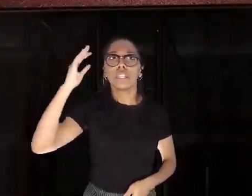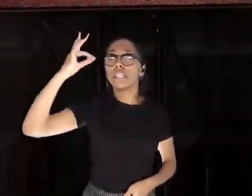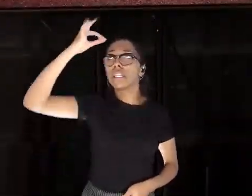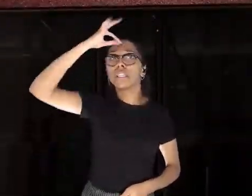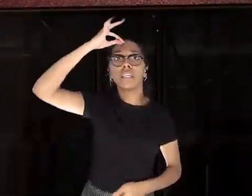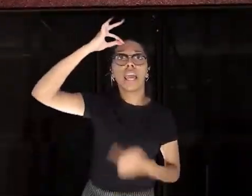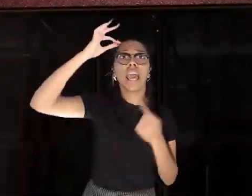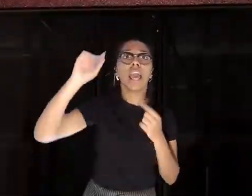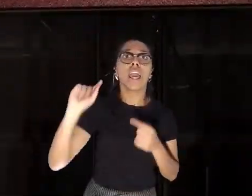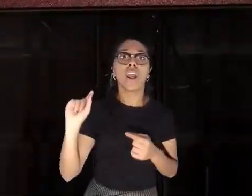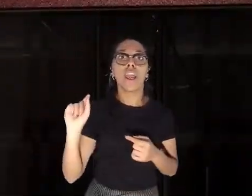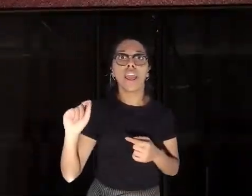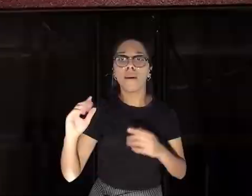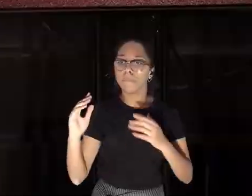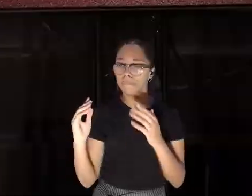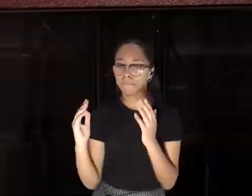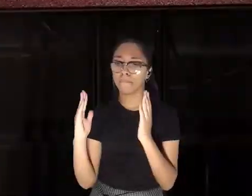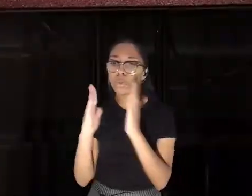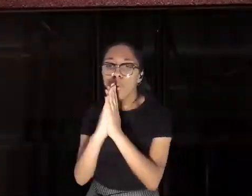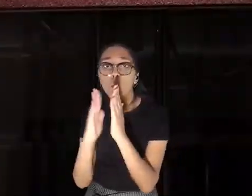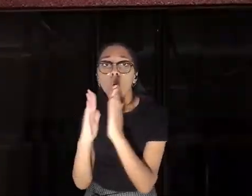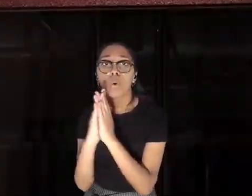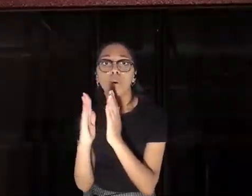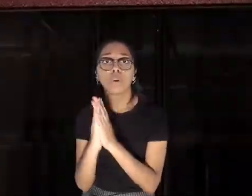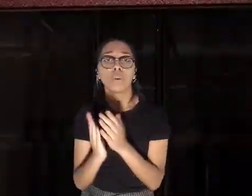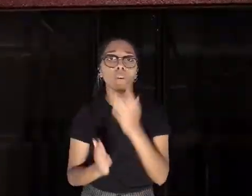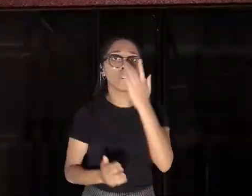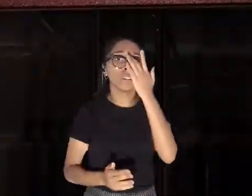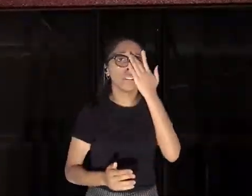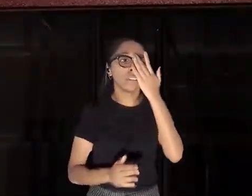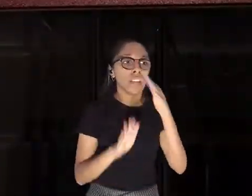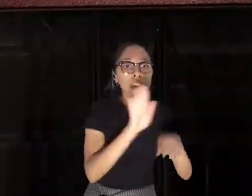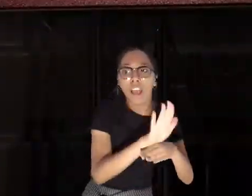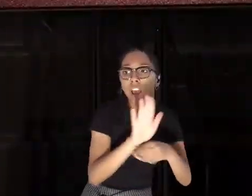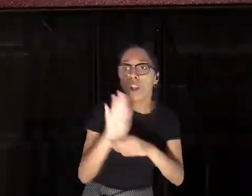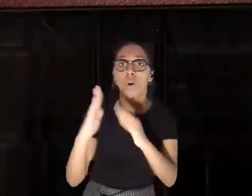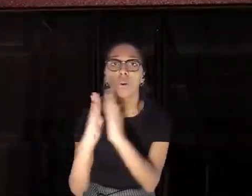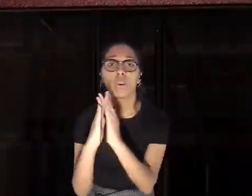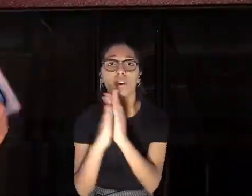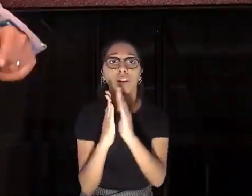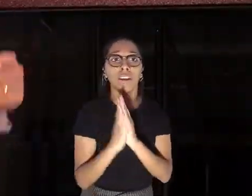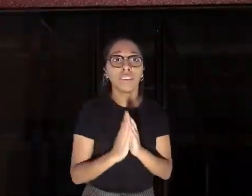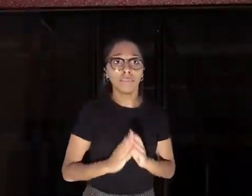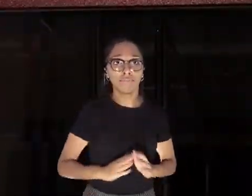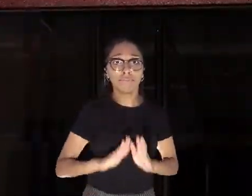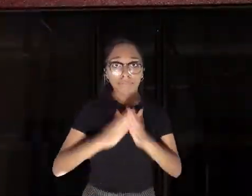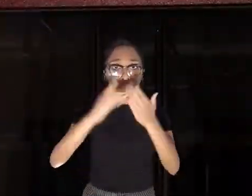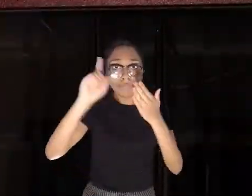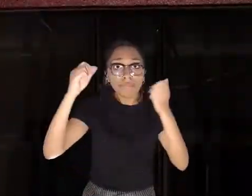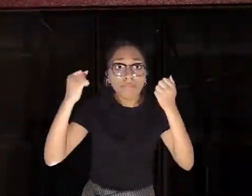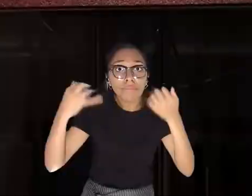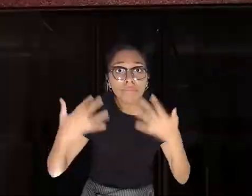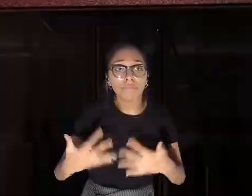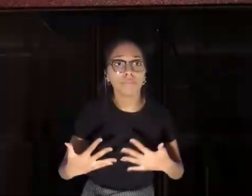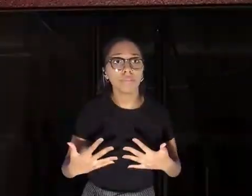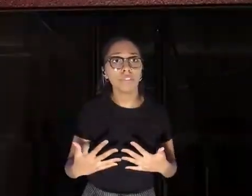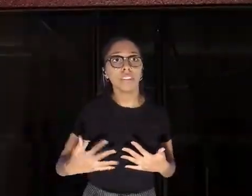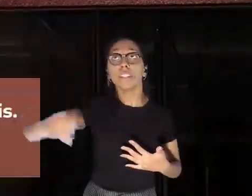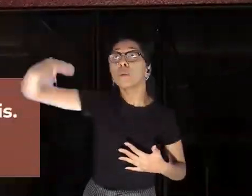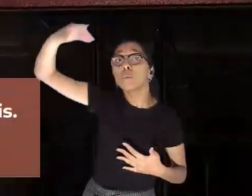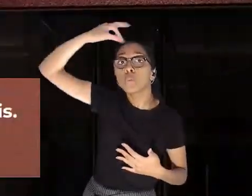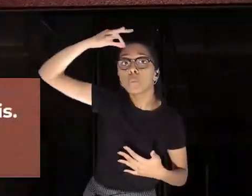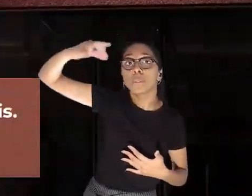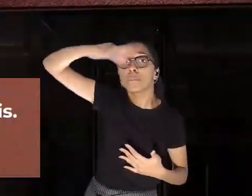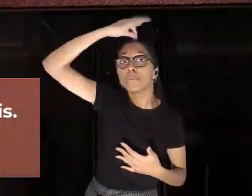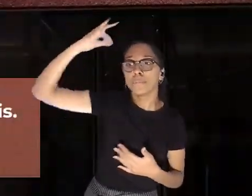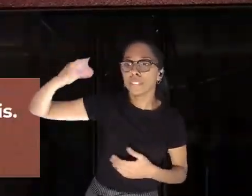intercessor. Romanos 8, 26, está lá. Da mesma forma, o Espírito que habita em mim, por